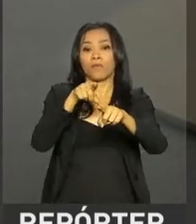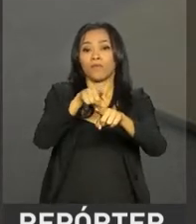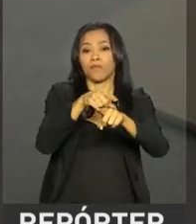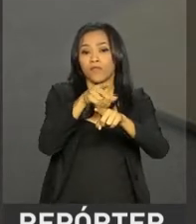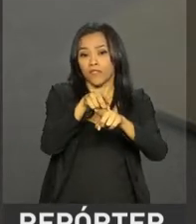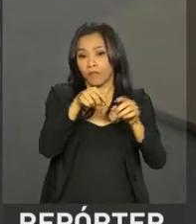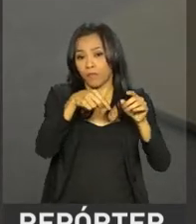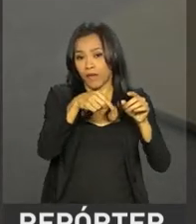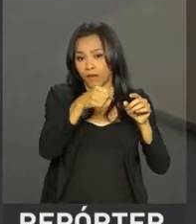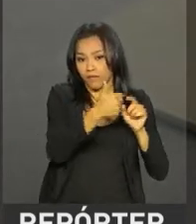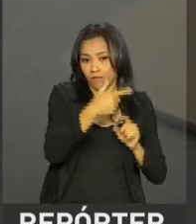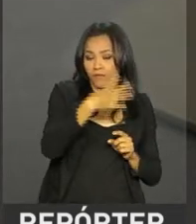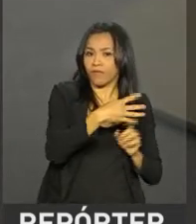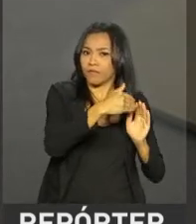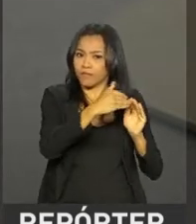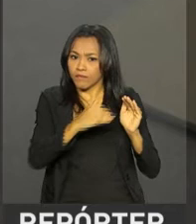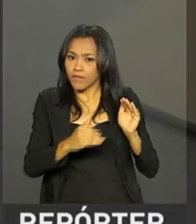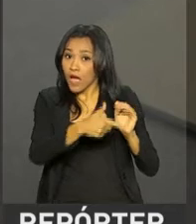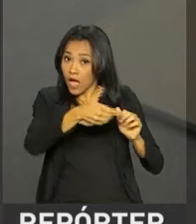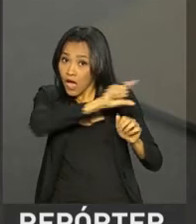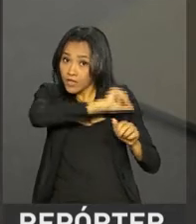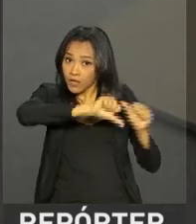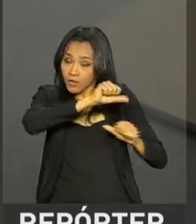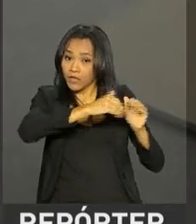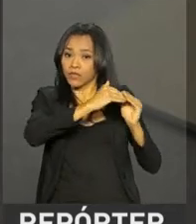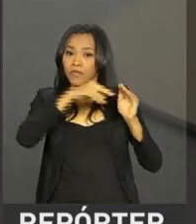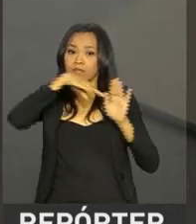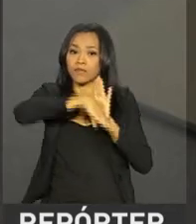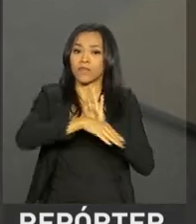490,3% ao ano em março, antes da mudança, para